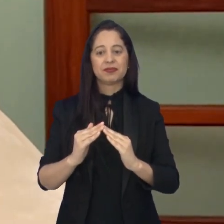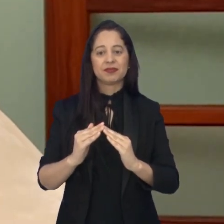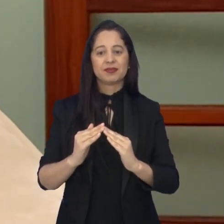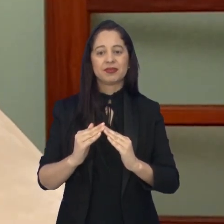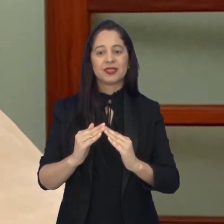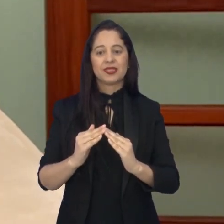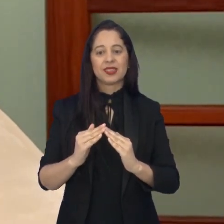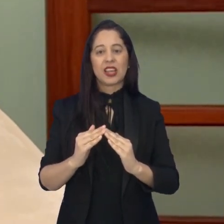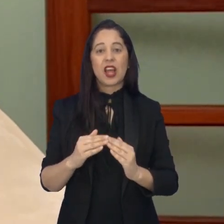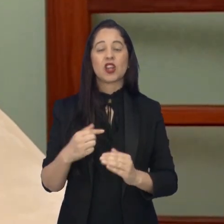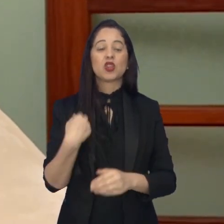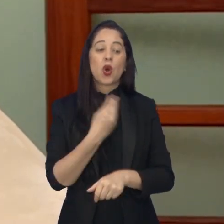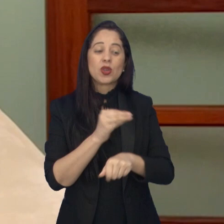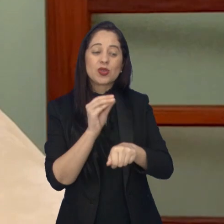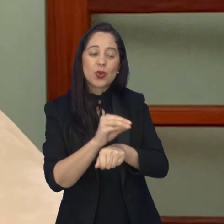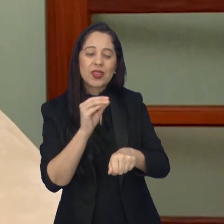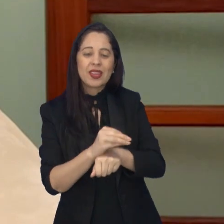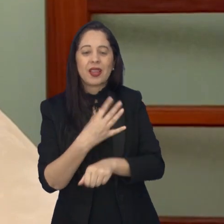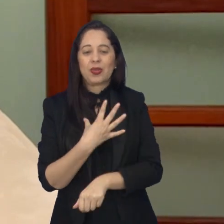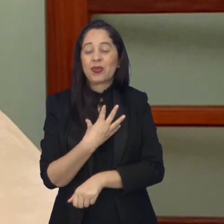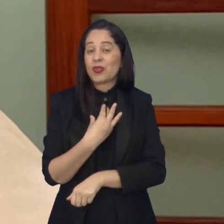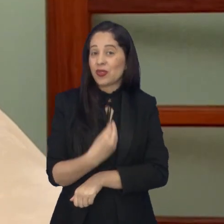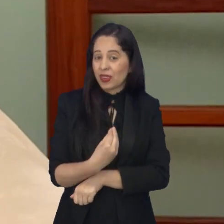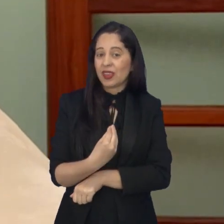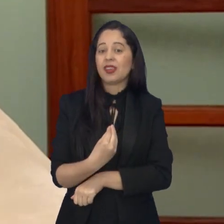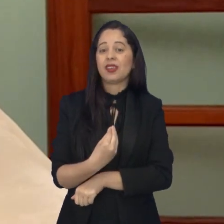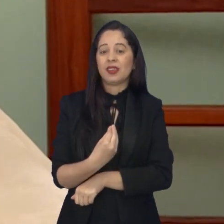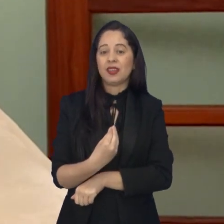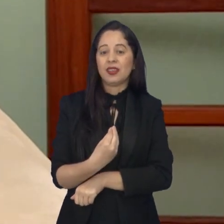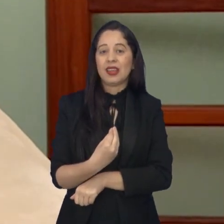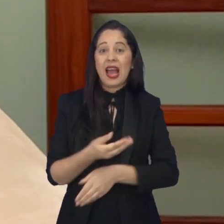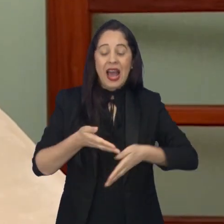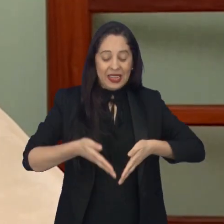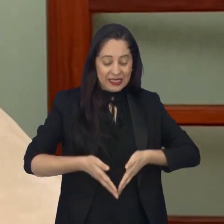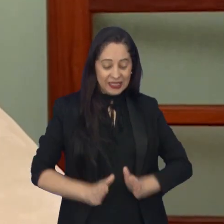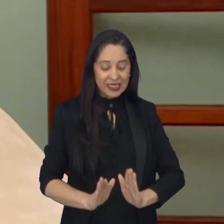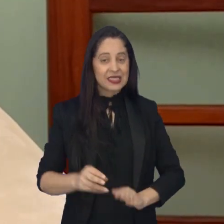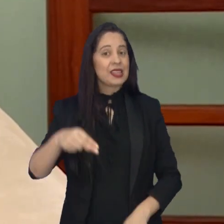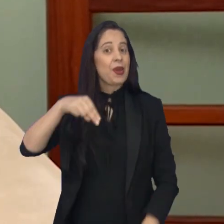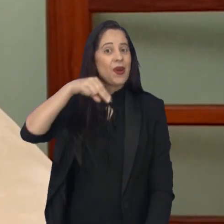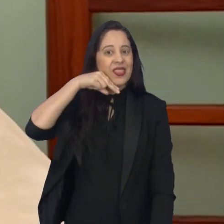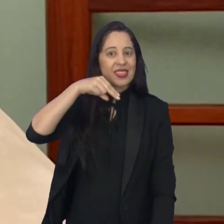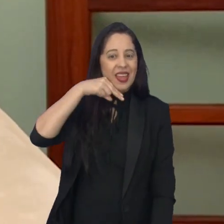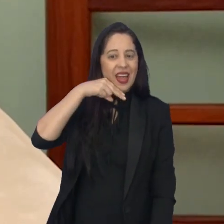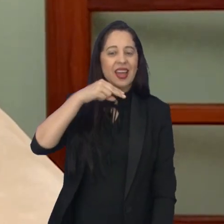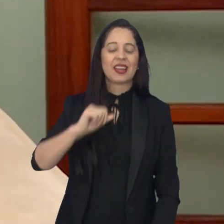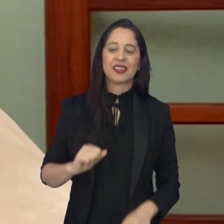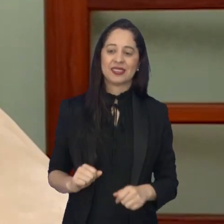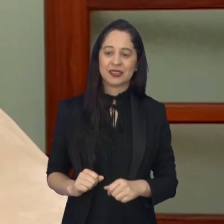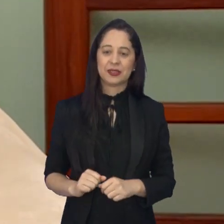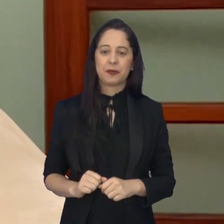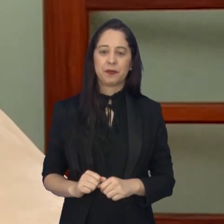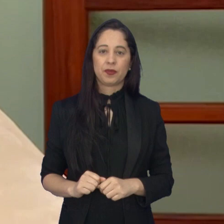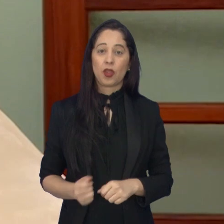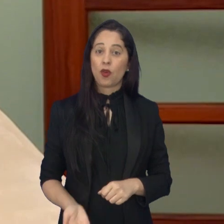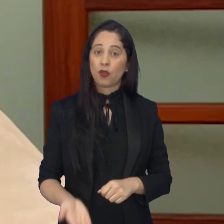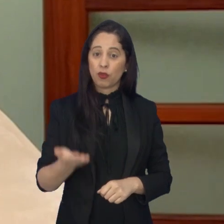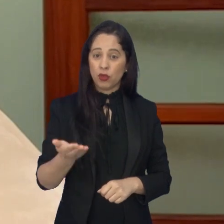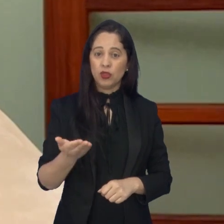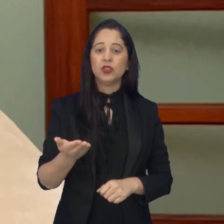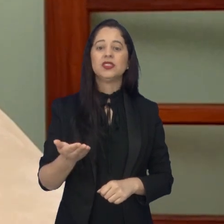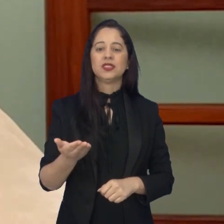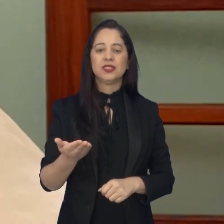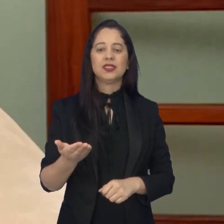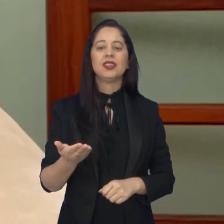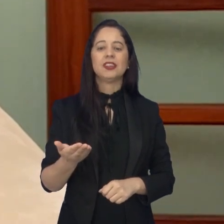onde nós criamos nossas filhas, onde nasceram os nossos netos, onde você construiu uma